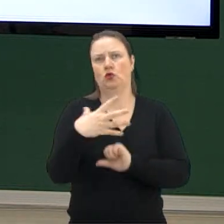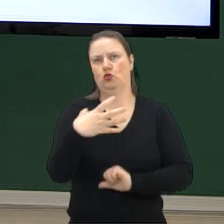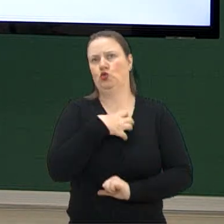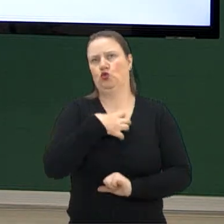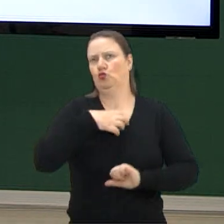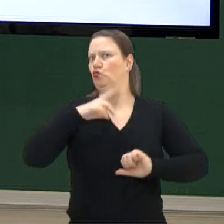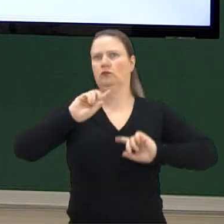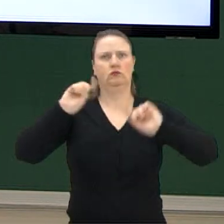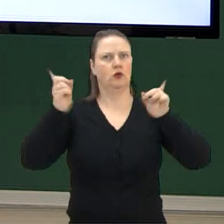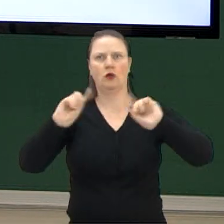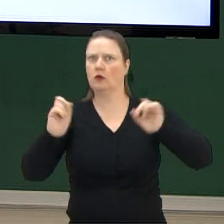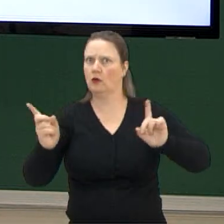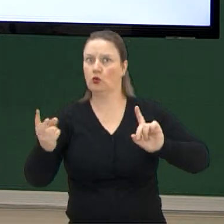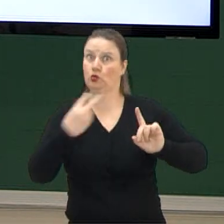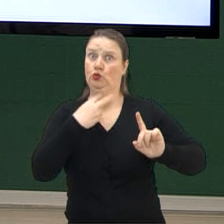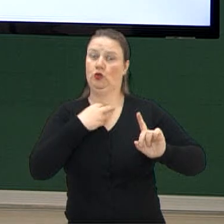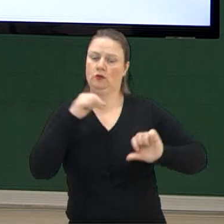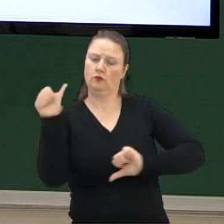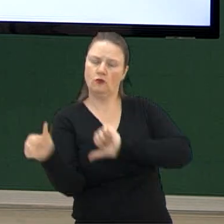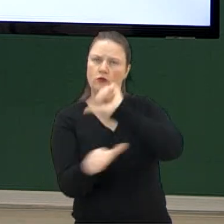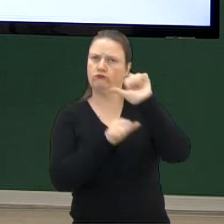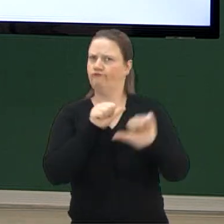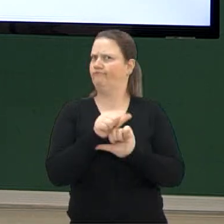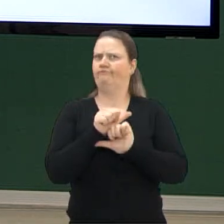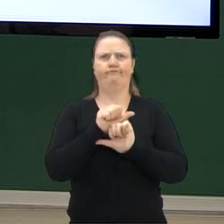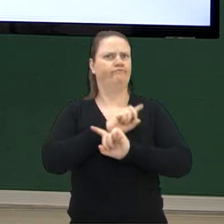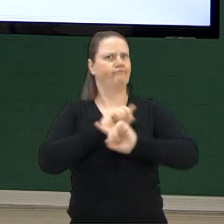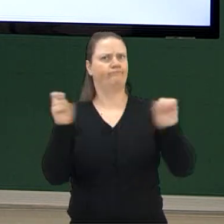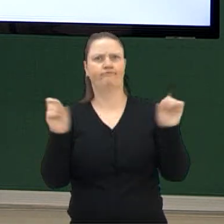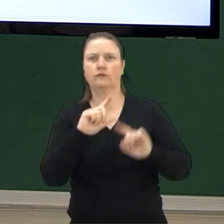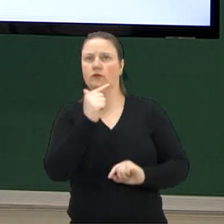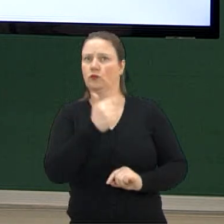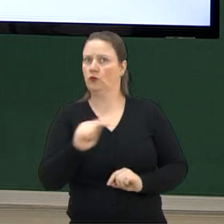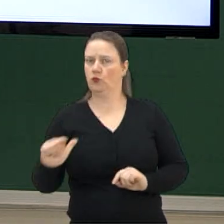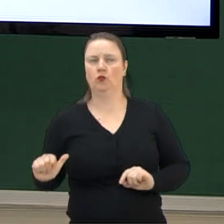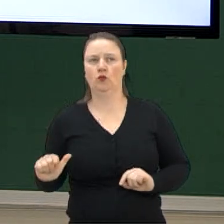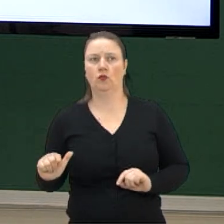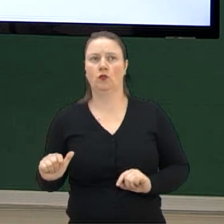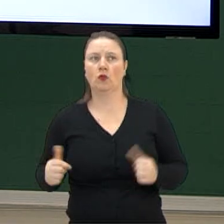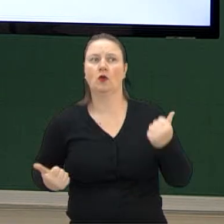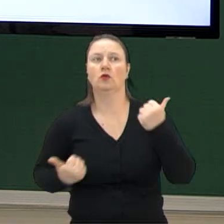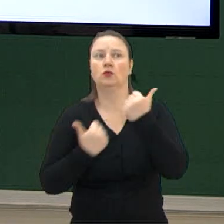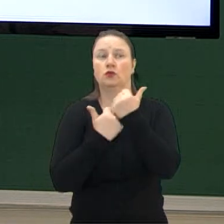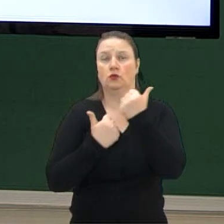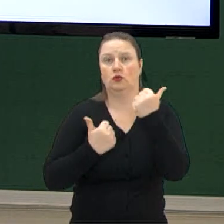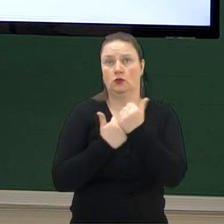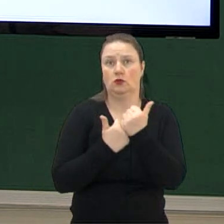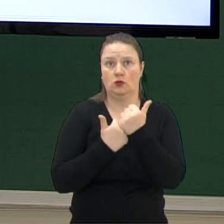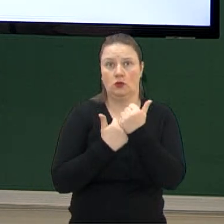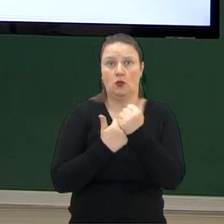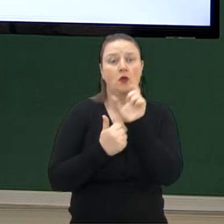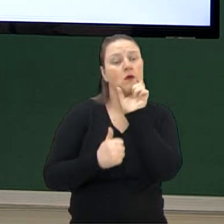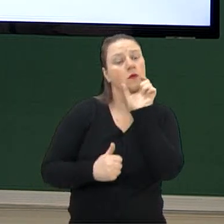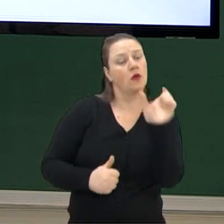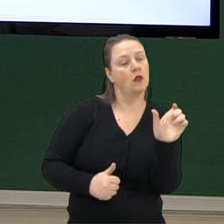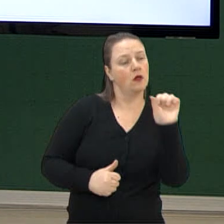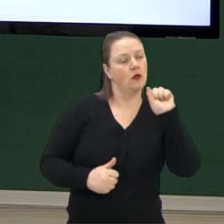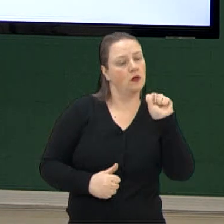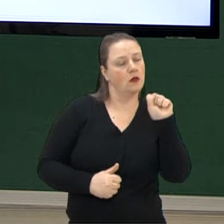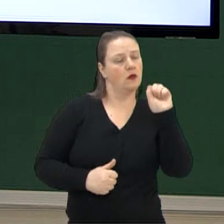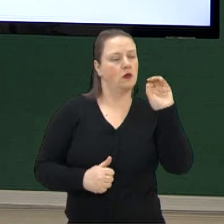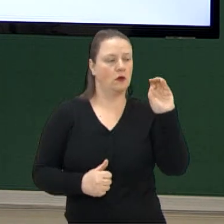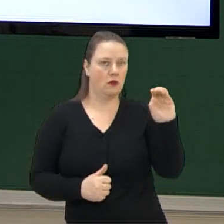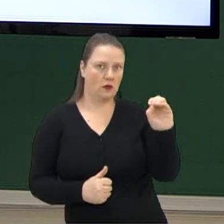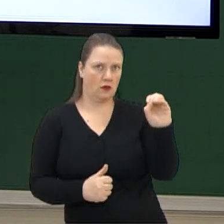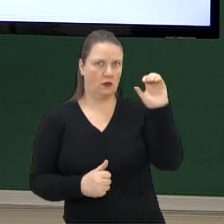não podemos alterar o sentido, certo? Sem alteração de sentido, substitua o sós, então o sós aqui